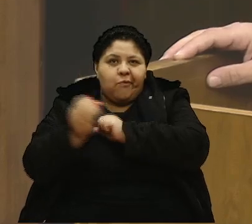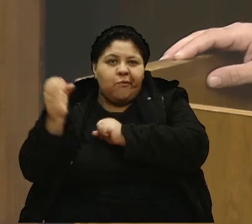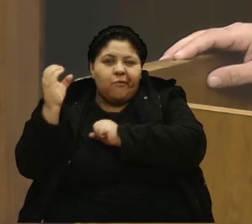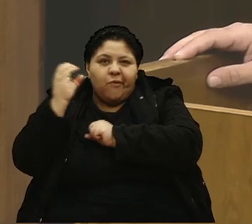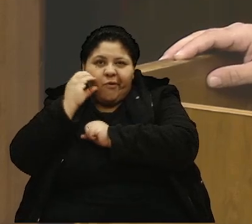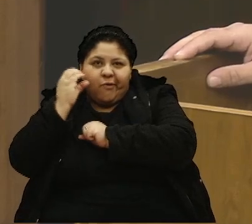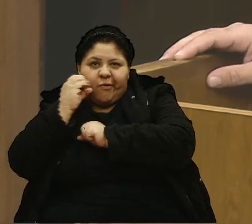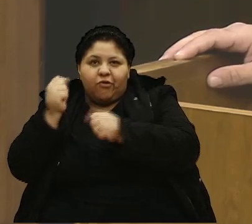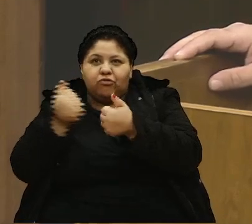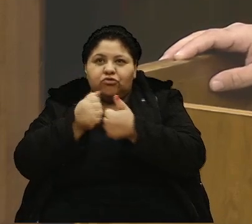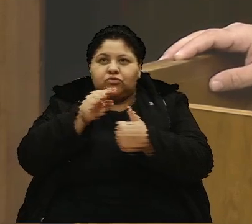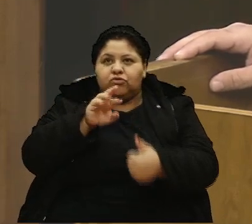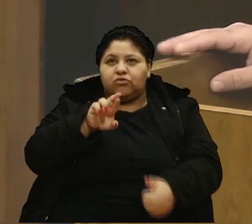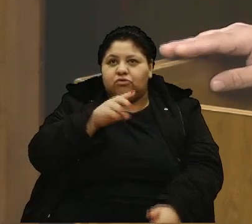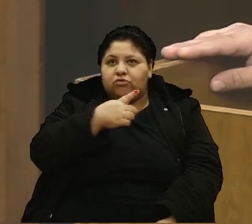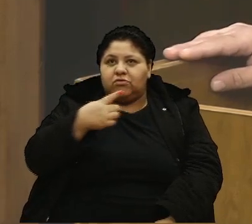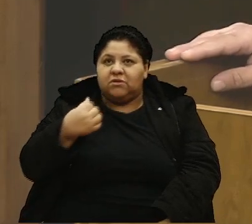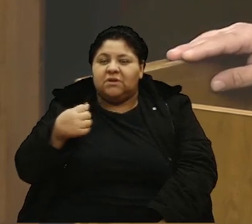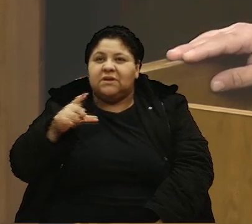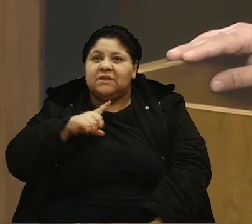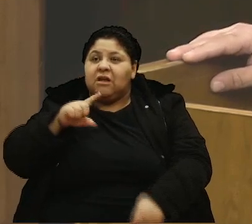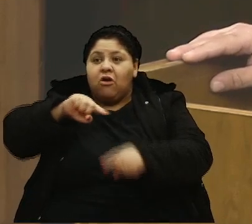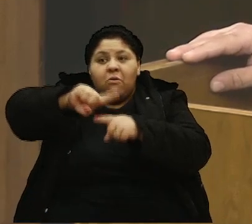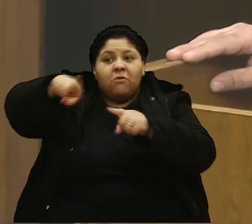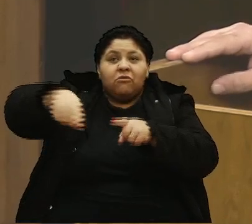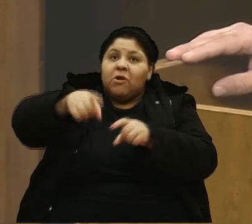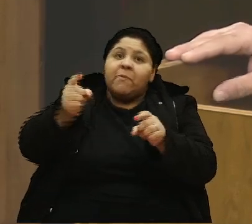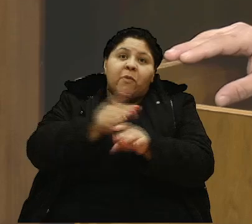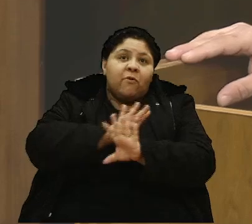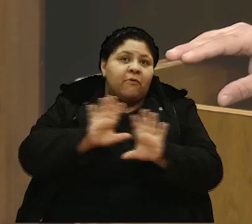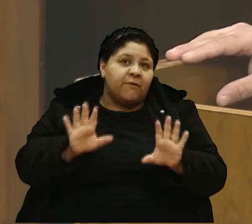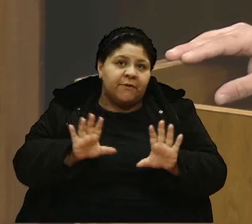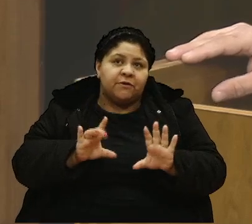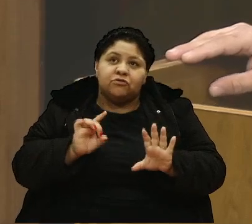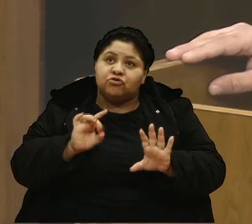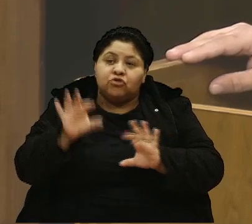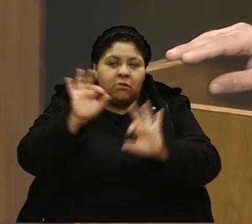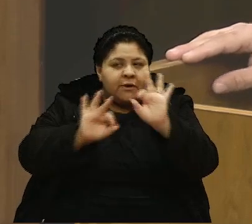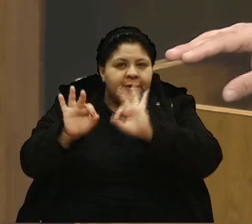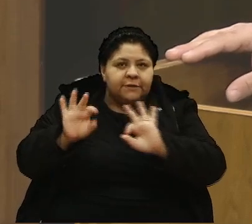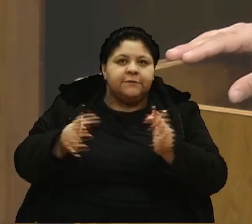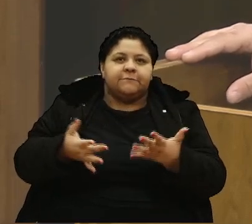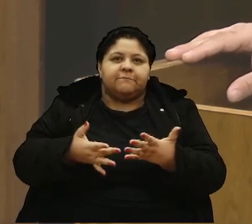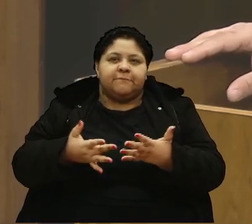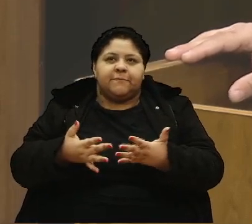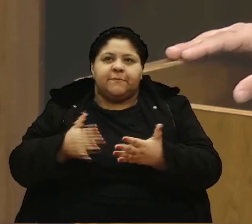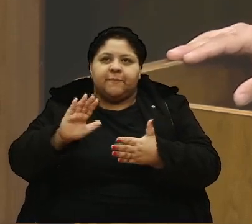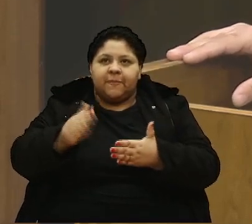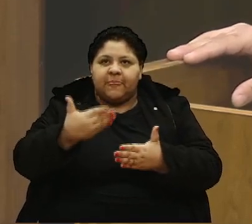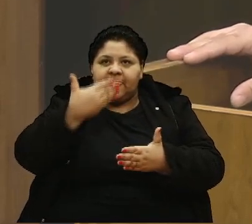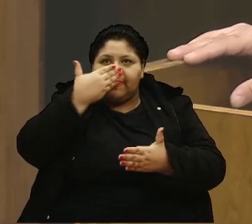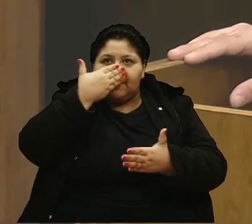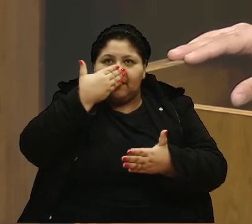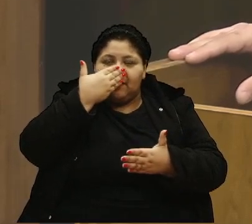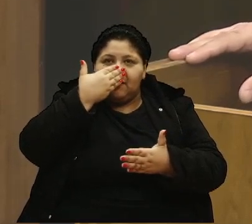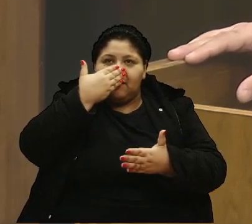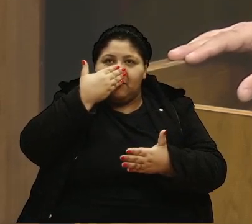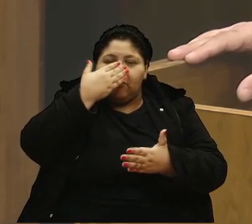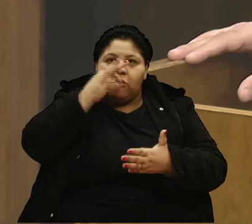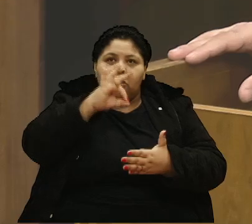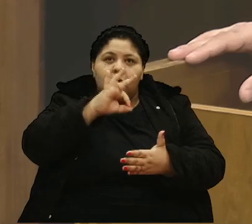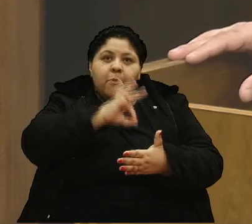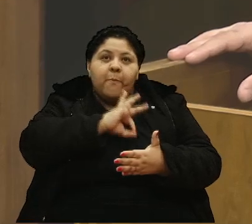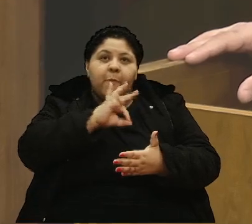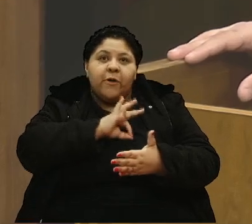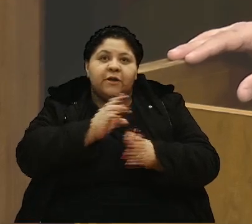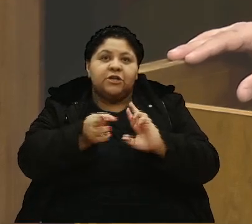Rec com a BR-116, já tem praticamente uma rotatória pronta. Seria só questão de ajuste. Em frente à Polícia Rodoviária Federal, outro